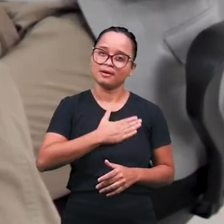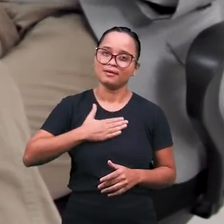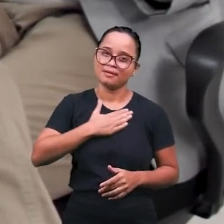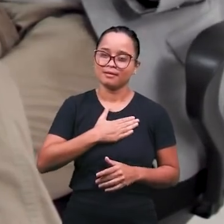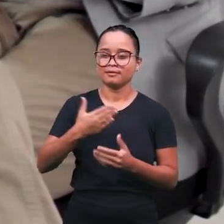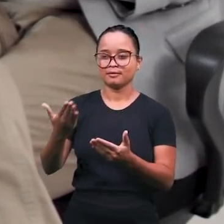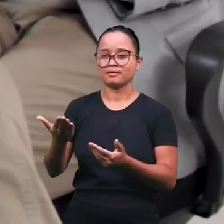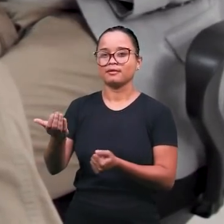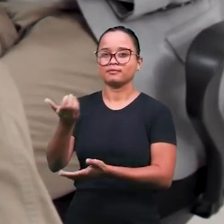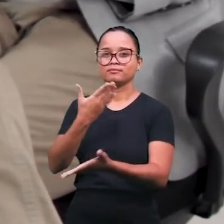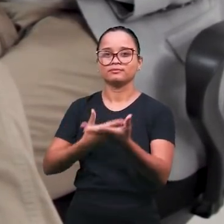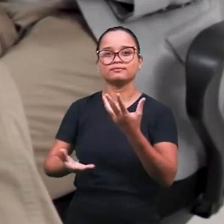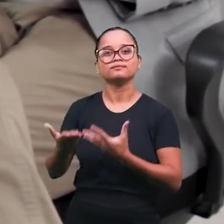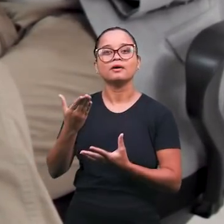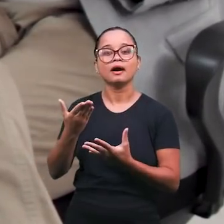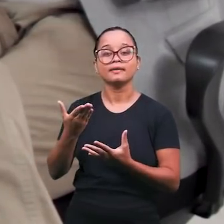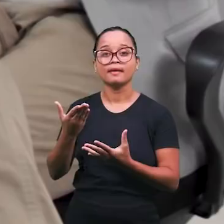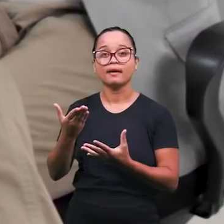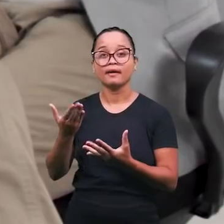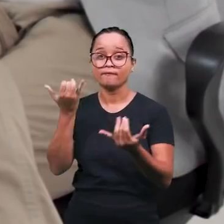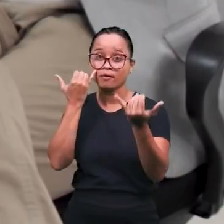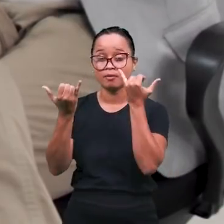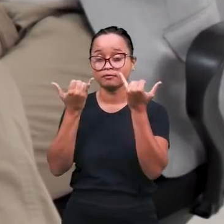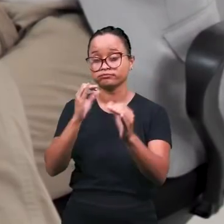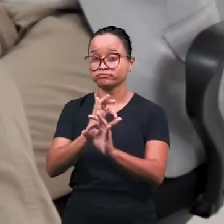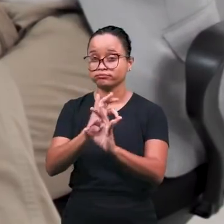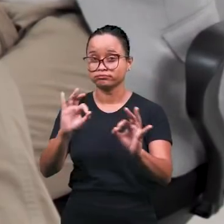de trazer essas informações.